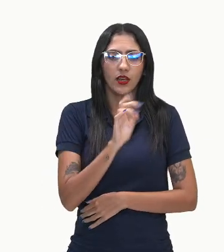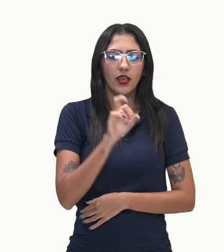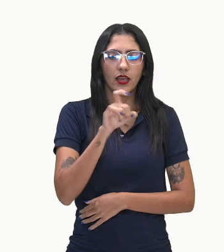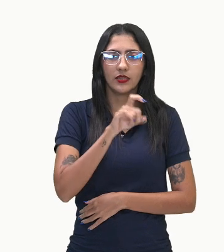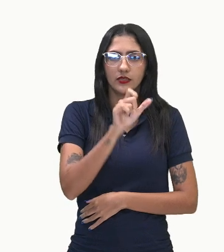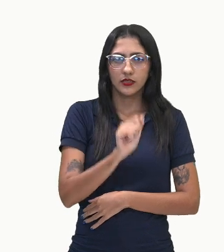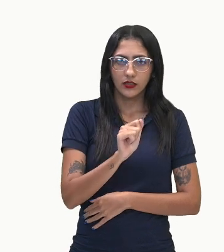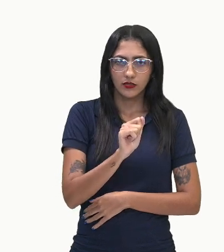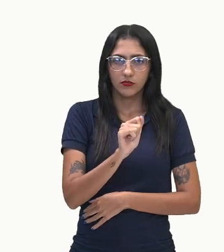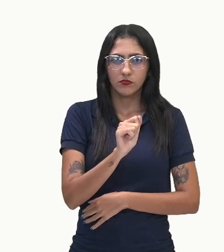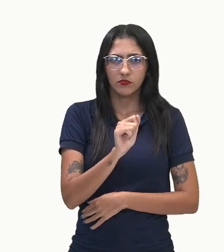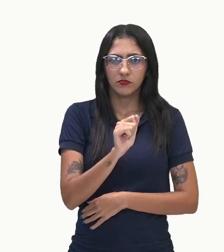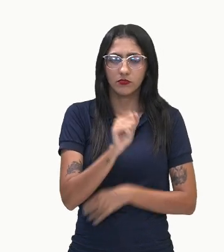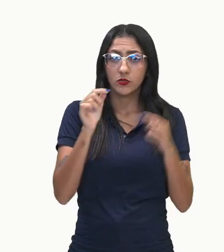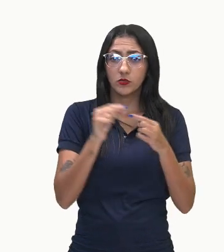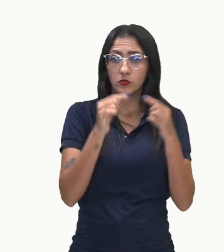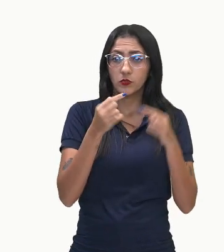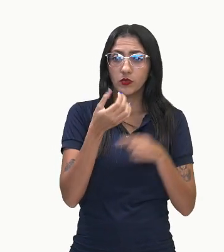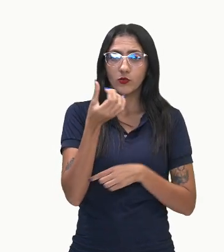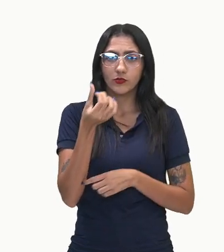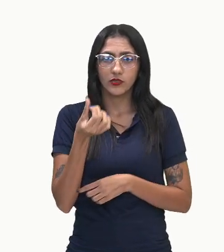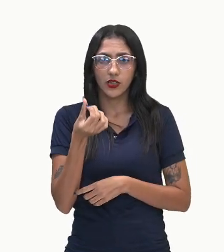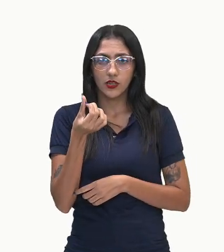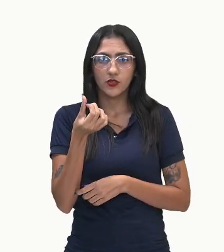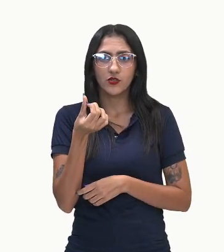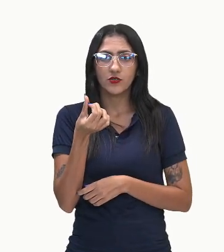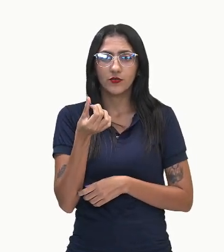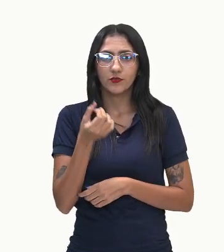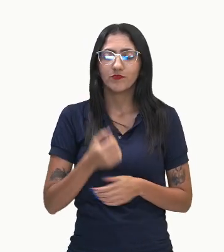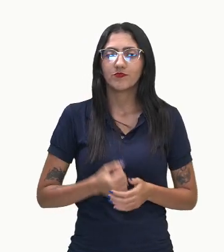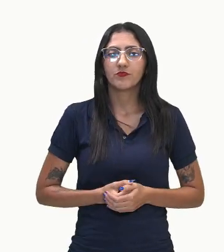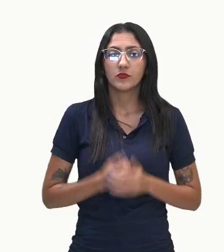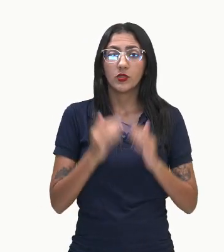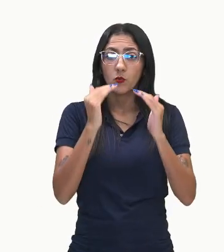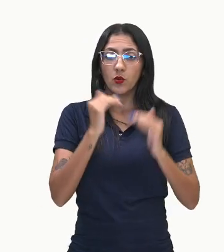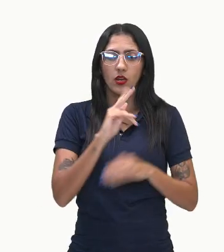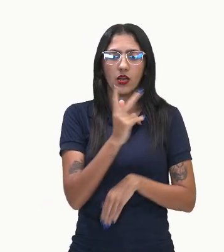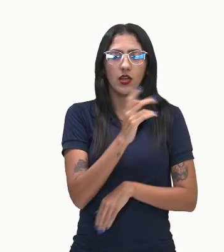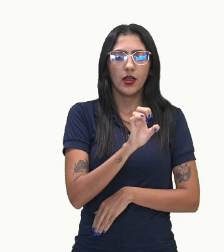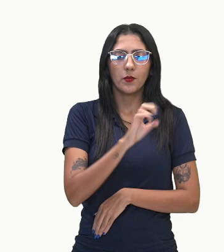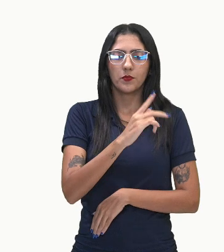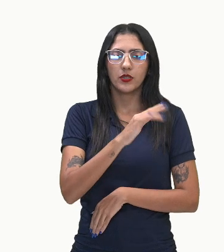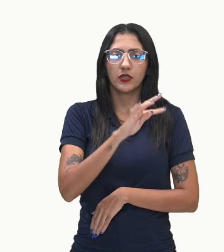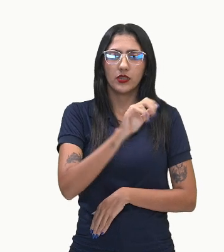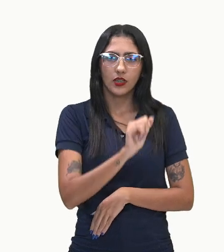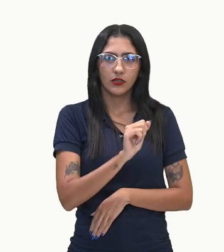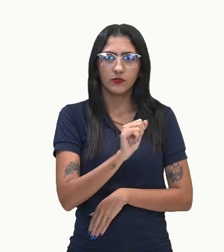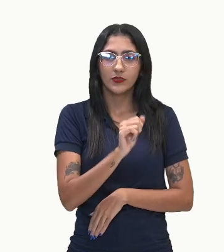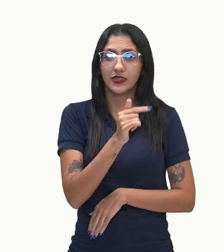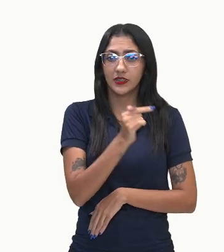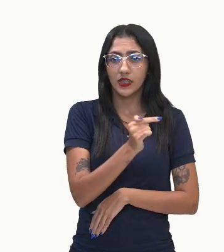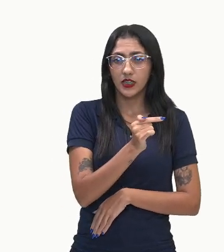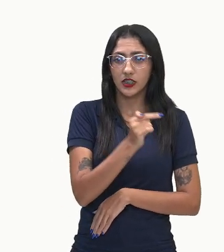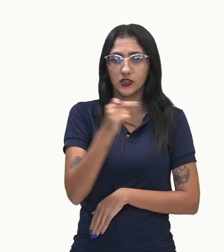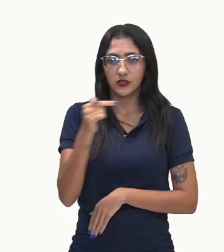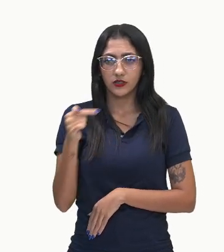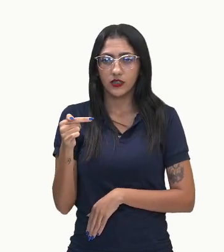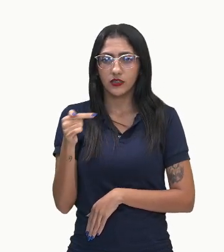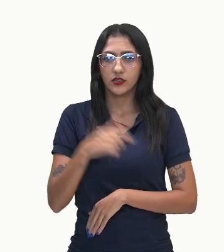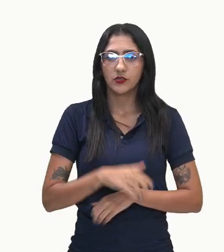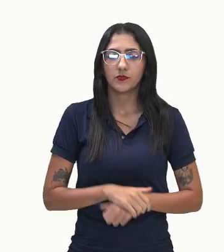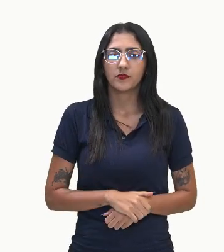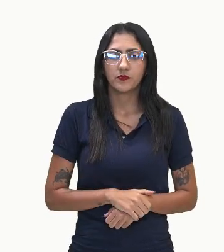hexágono, são 6 vértices e 6 lados. O heptágono, 7 vértices, 7